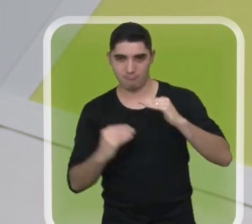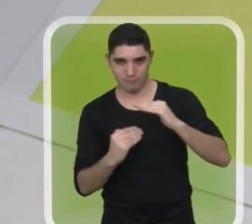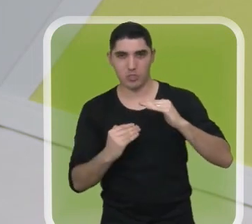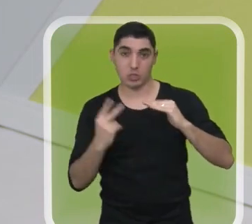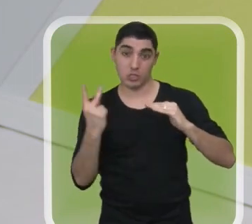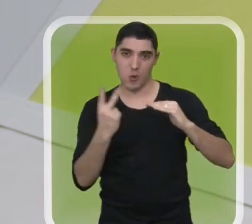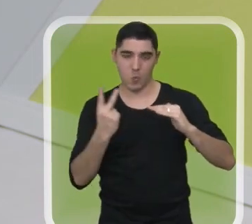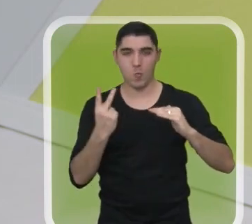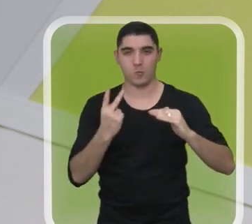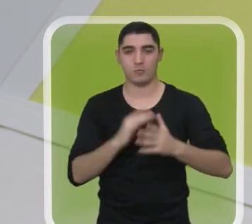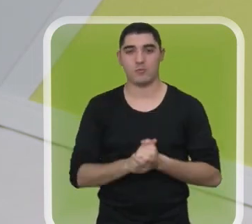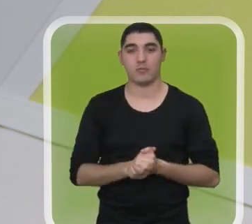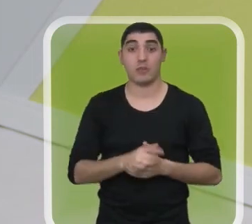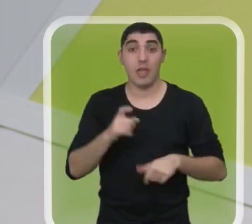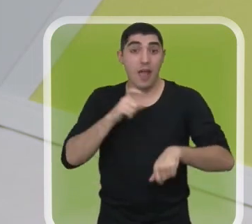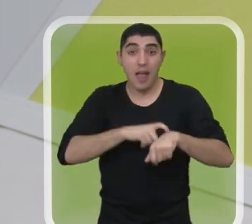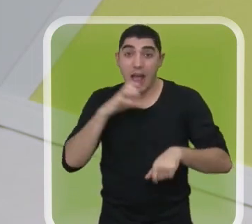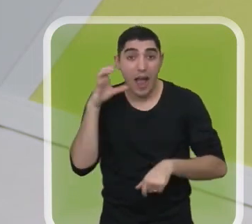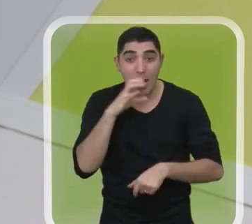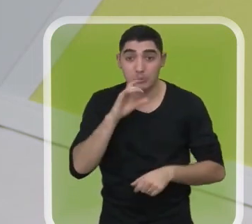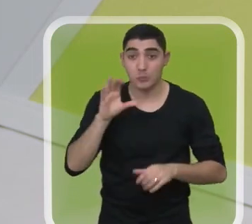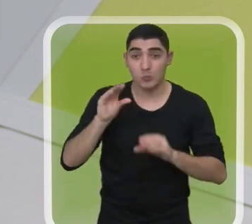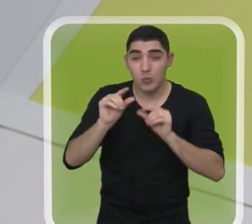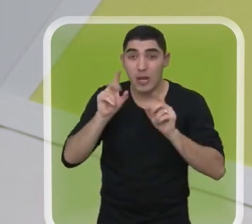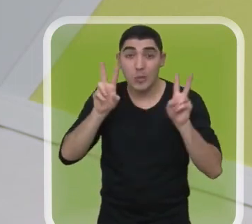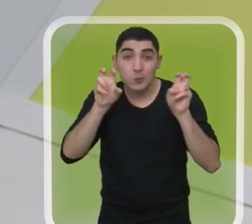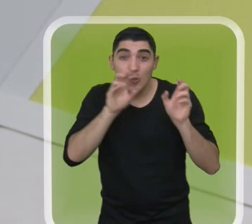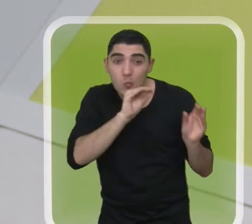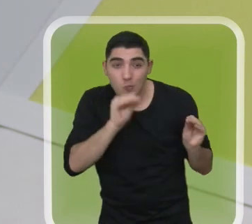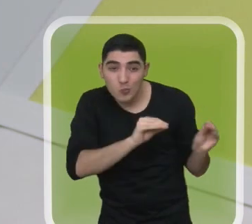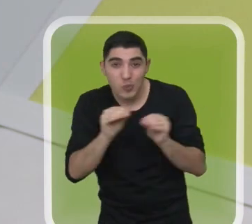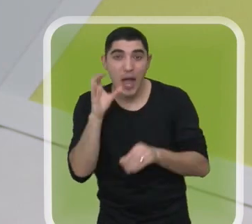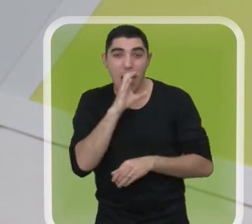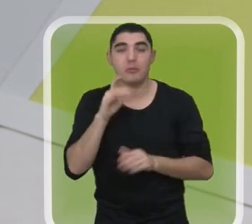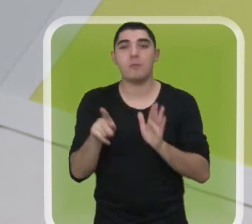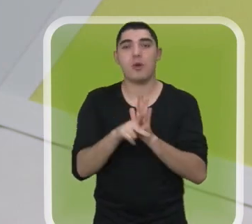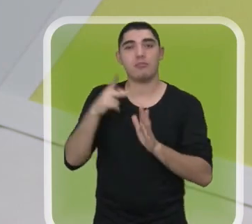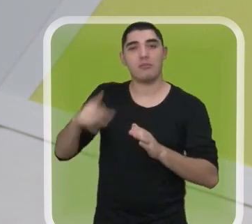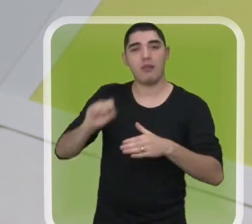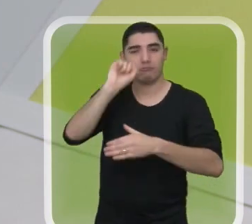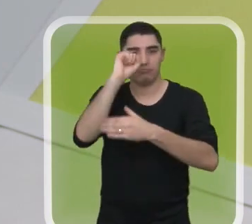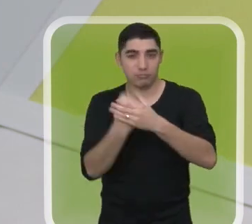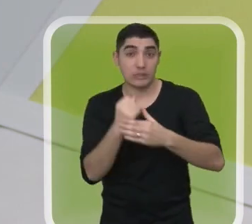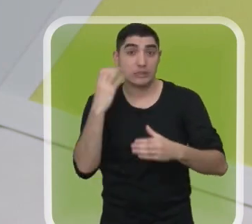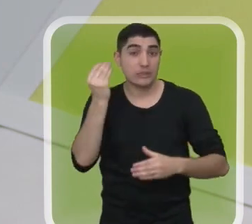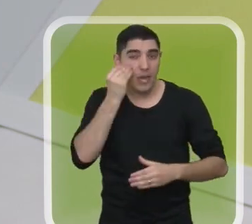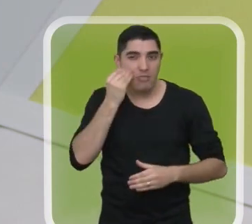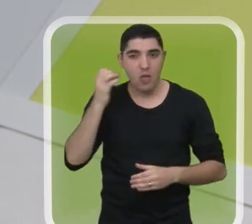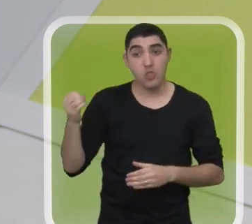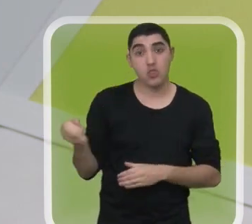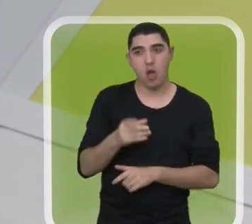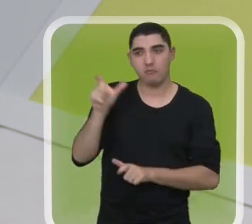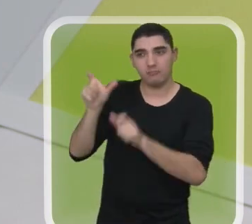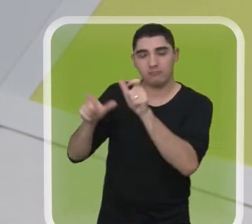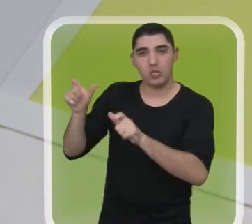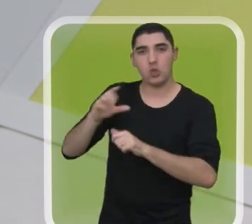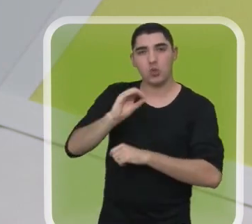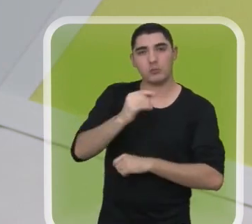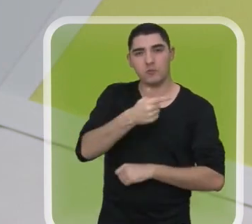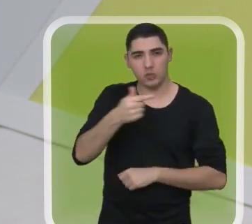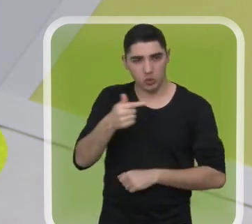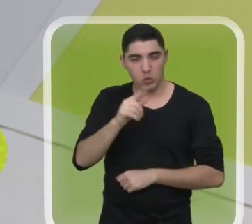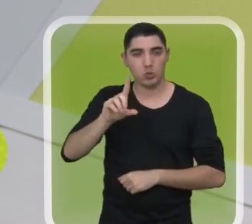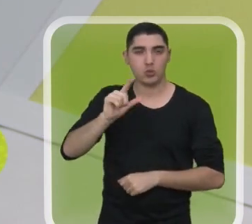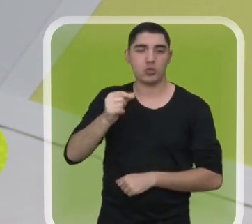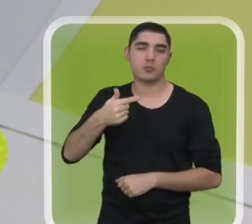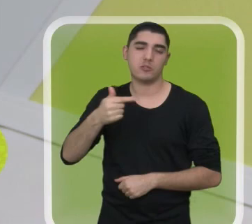Fonseca, o tempo urge, Fonseca, mudando de assunto. São José Basquetebol segue se reforçando para a temporada 2022-2023. A